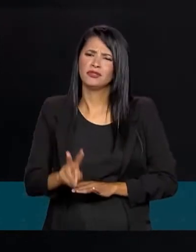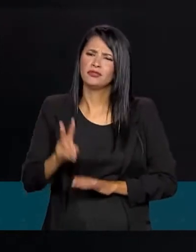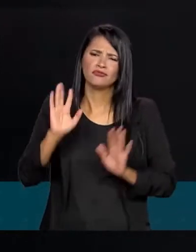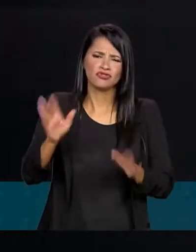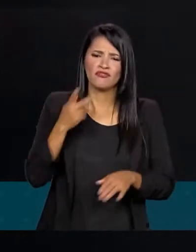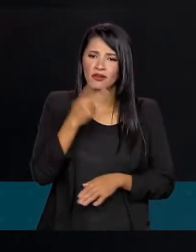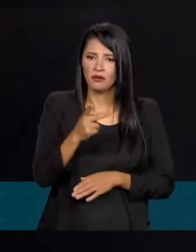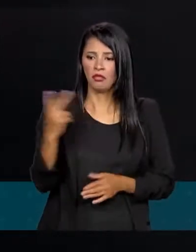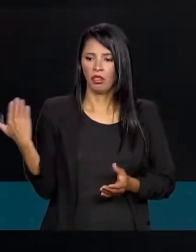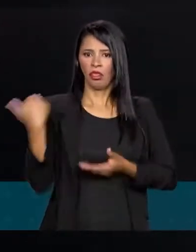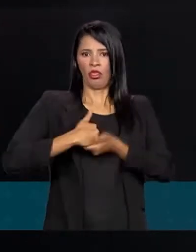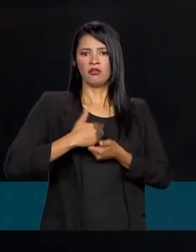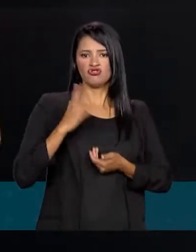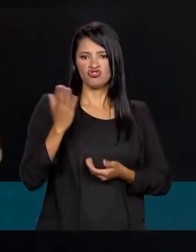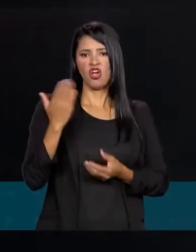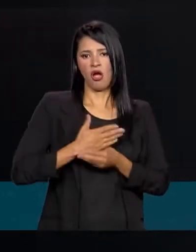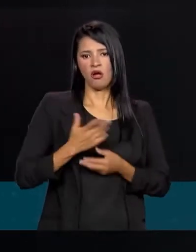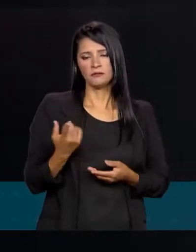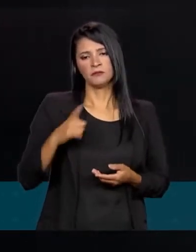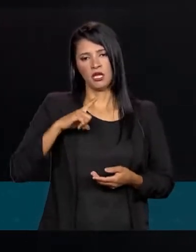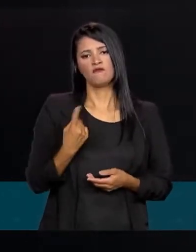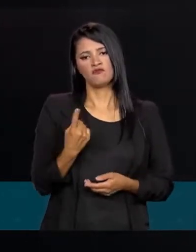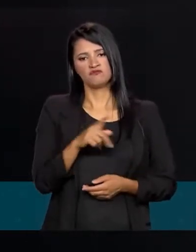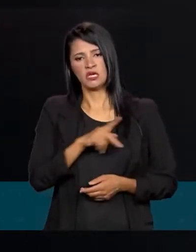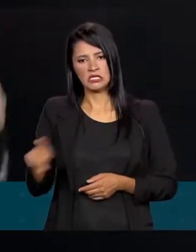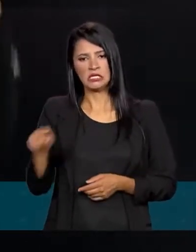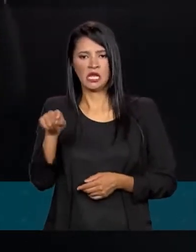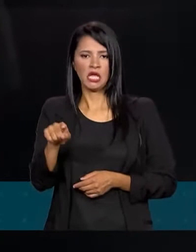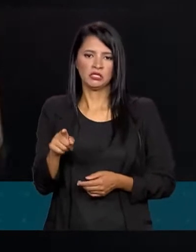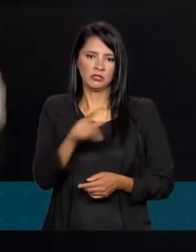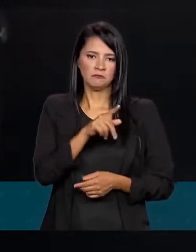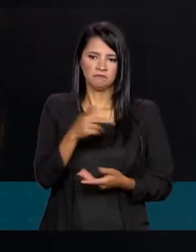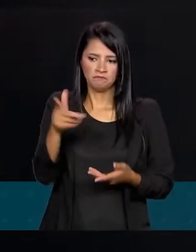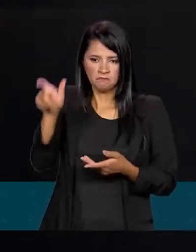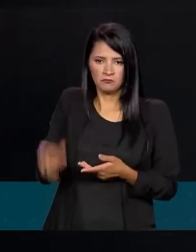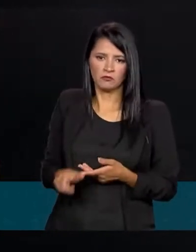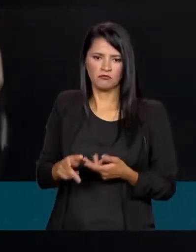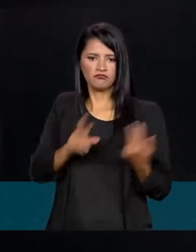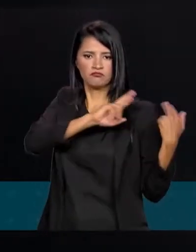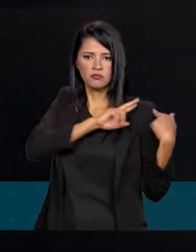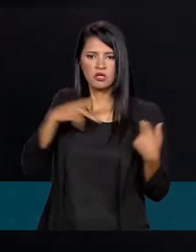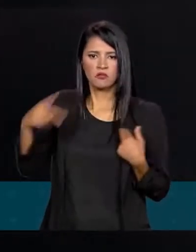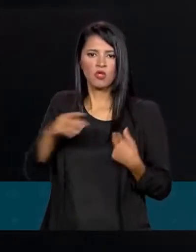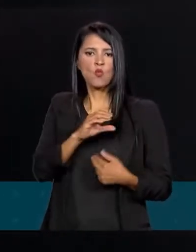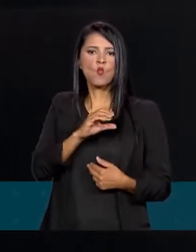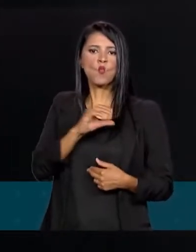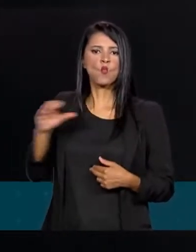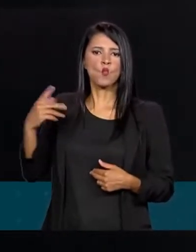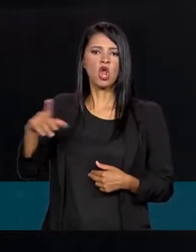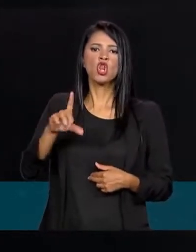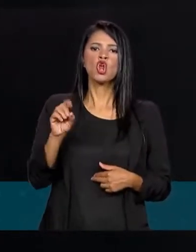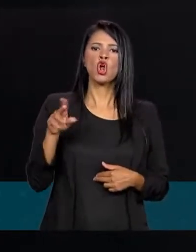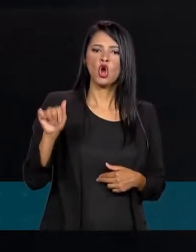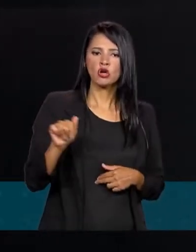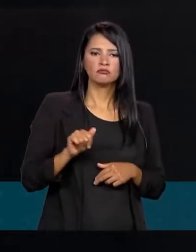processada por isso que nós tivemos um presidente da república responsável pela sua omissão dolosa responsável pela morte